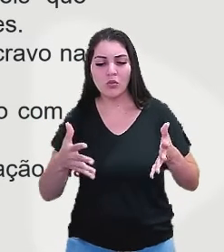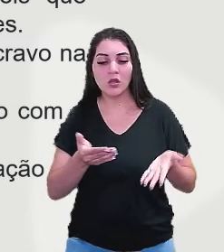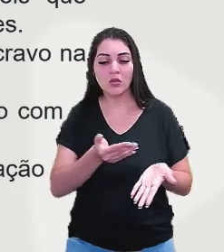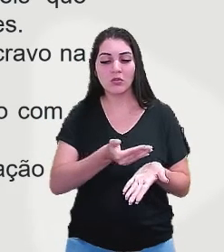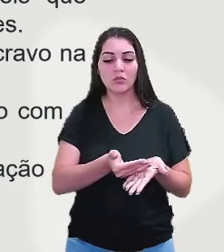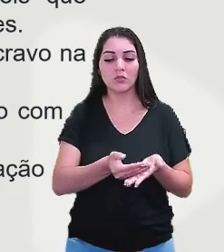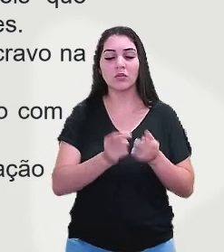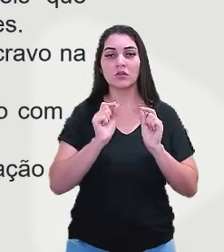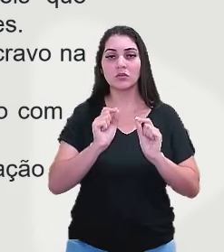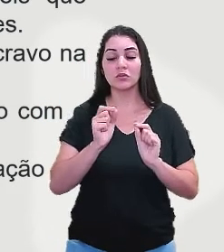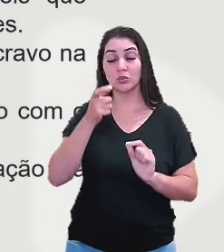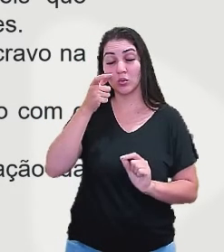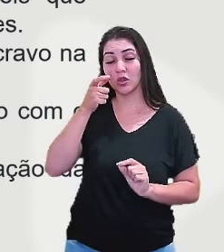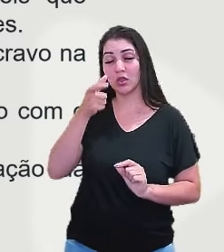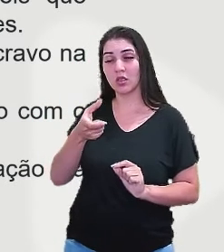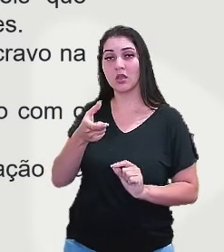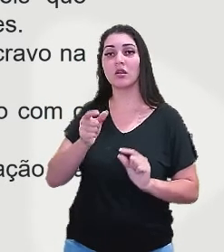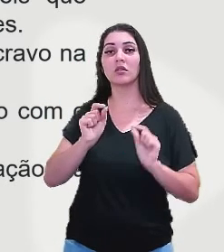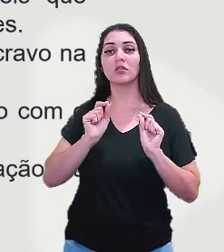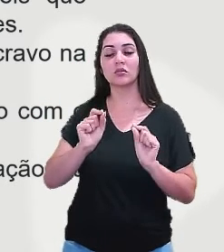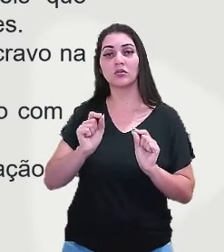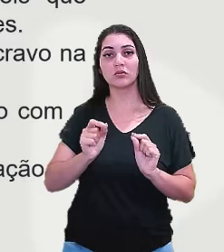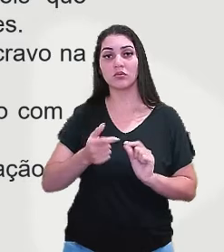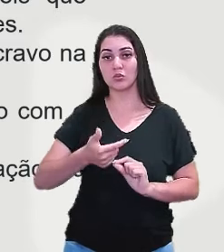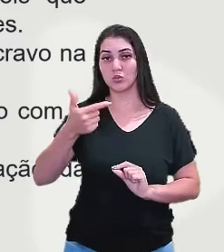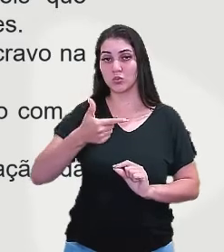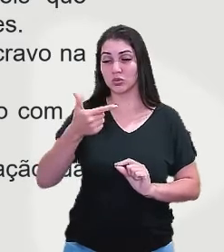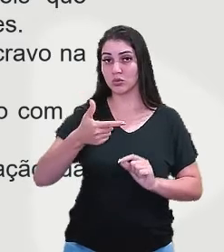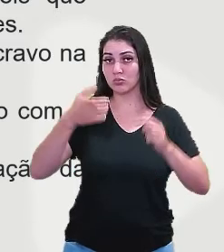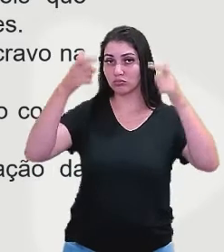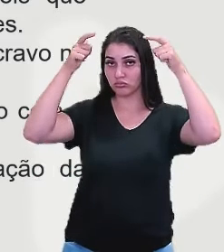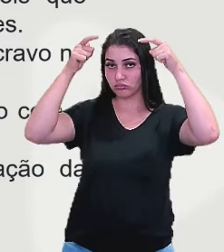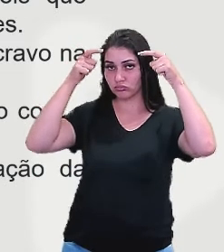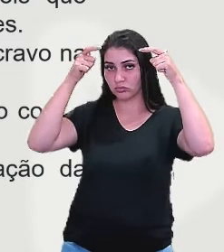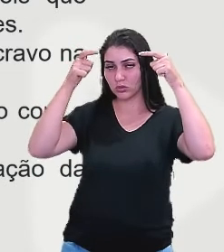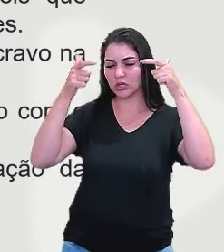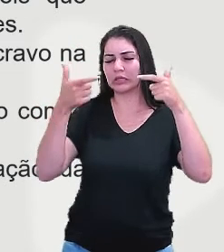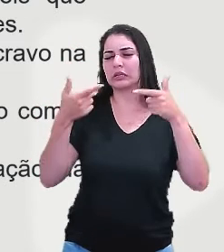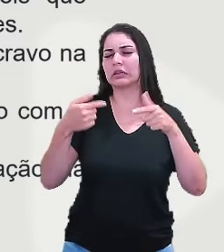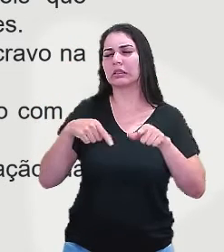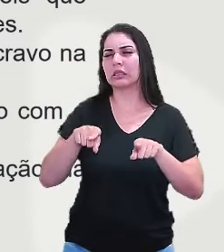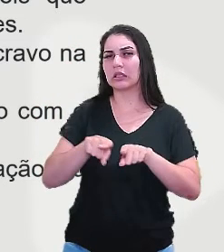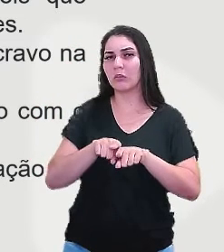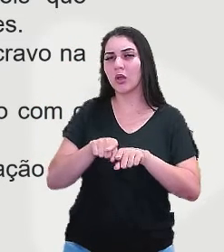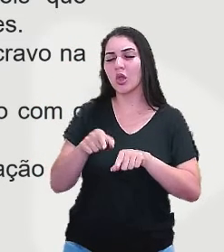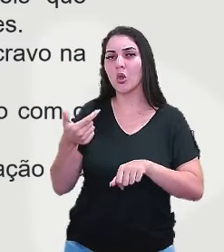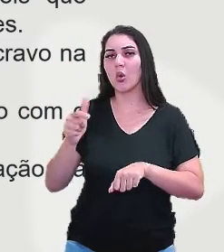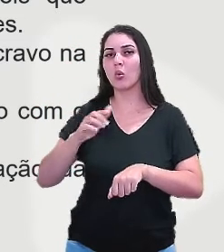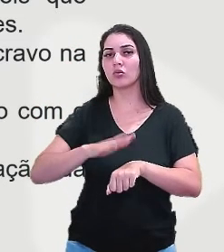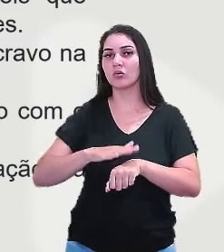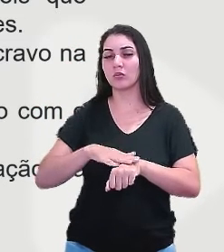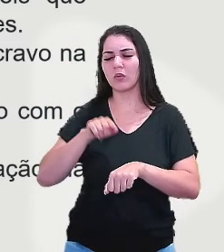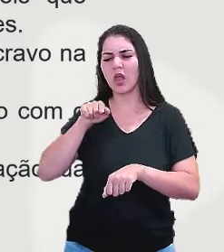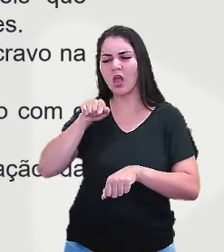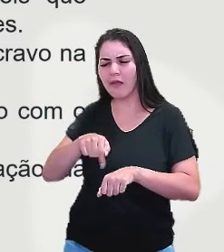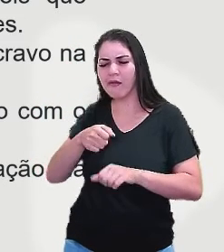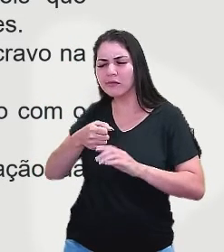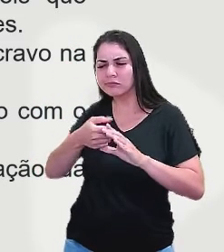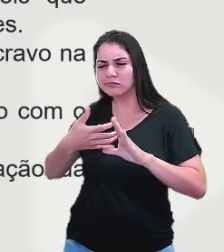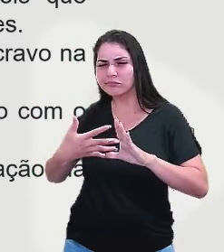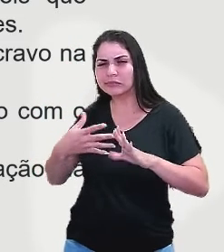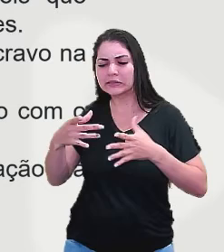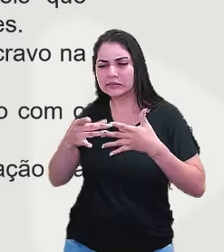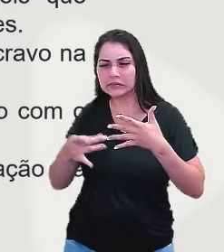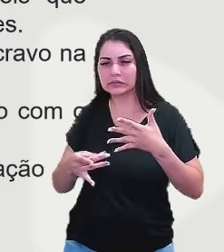inicia, muito interessante isso, gente, porque o segundo reinado, assim como outros momentos, mas esse em específico,